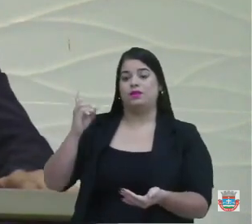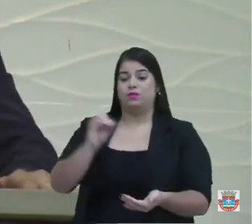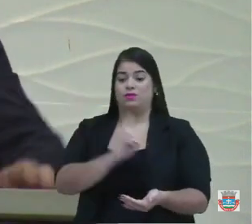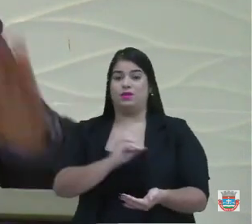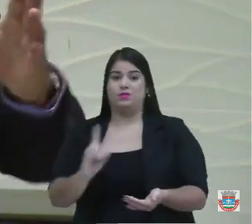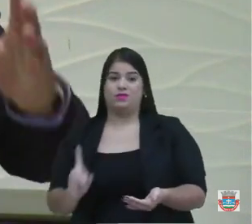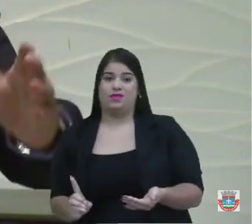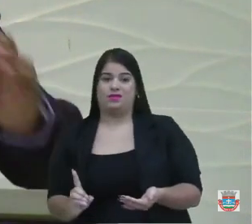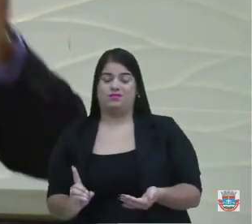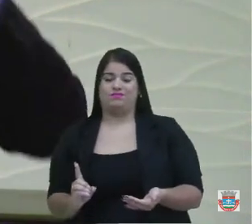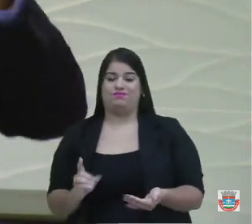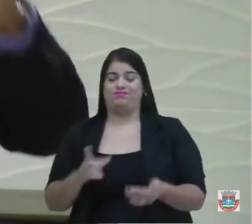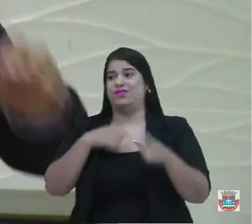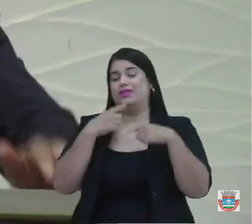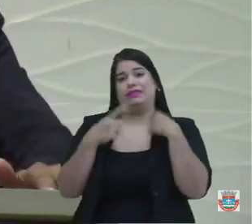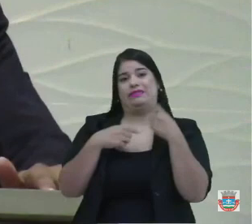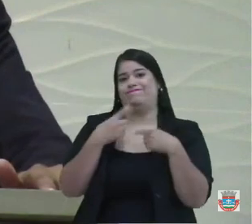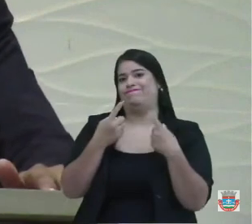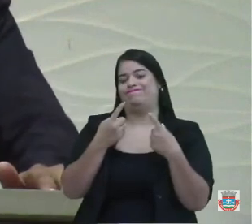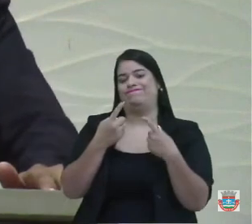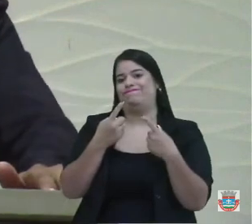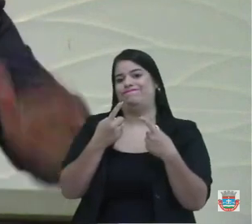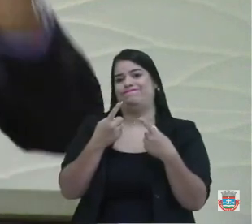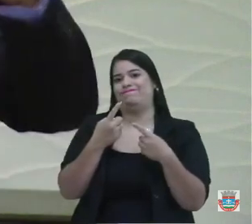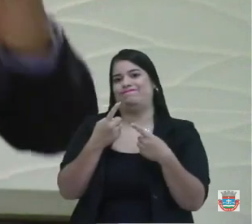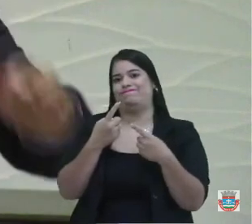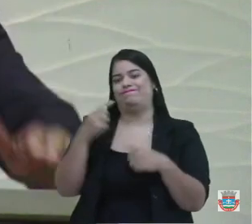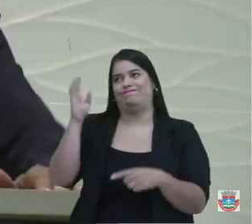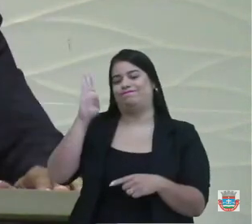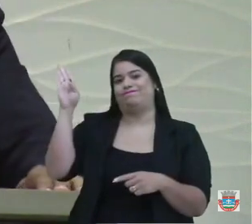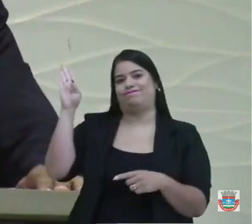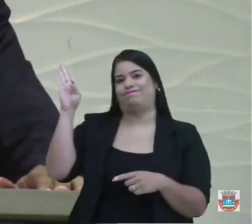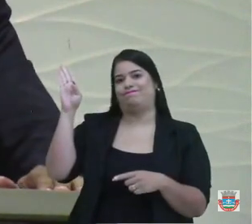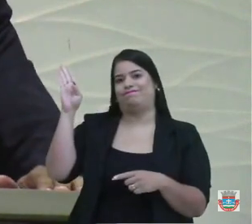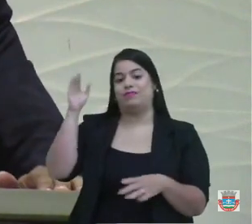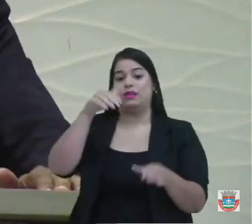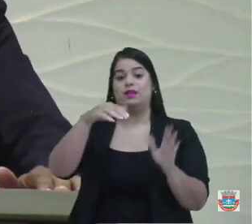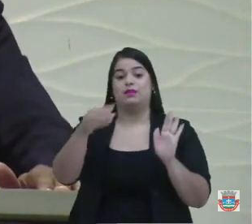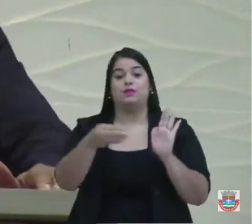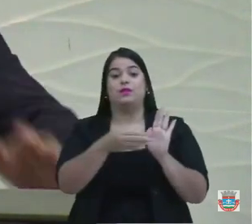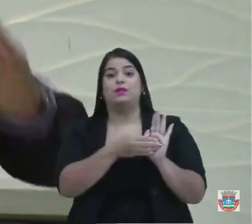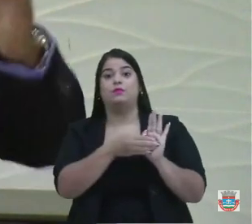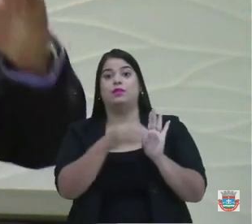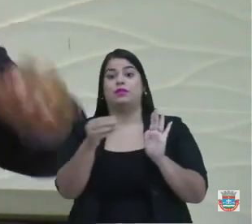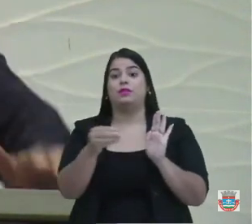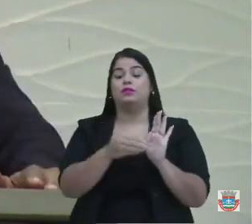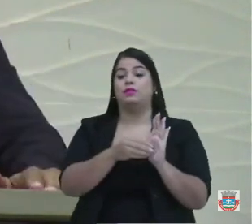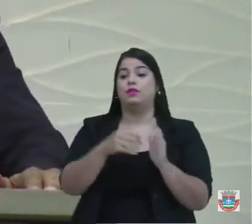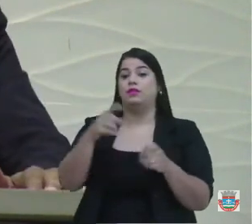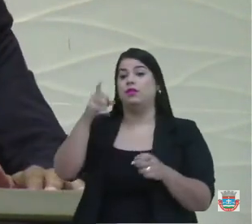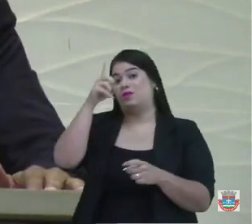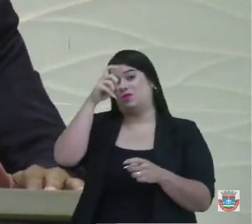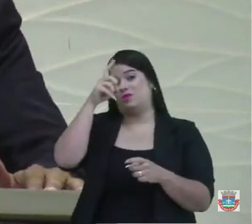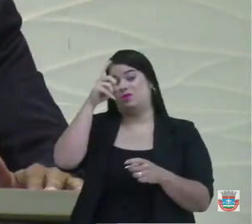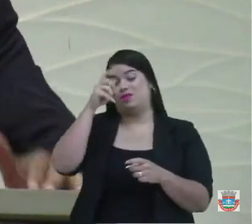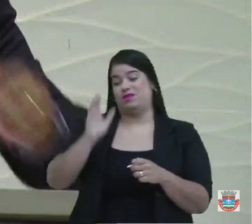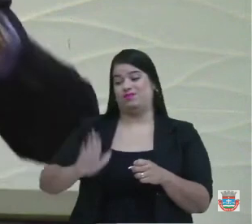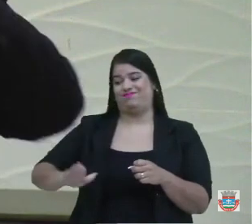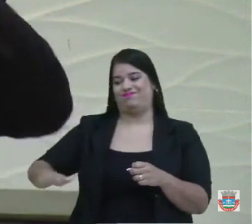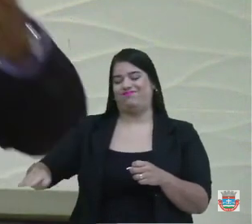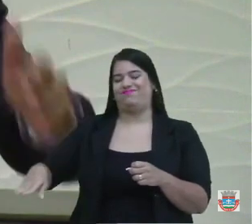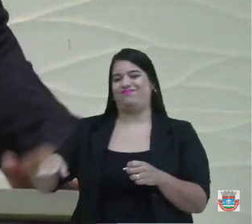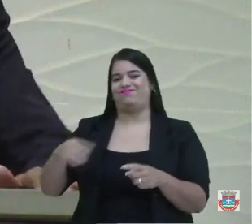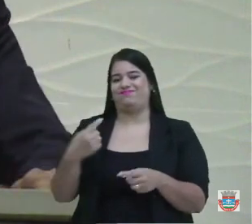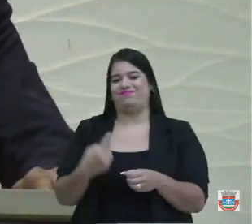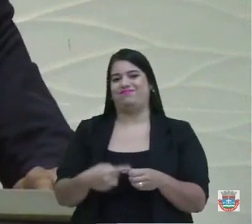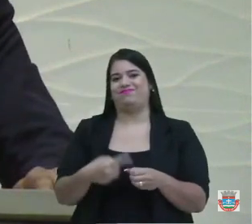elegeu, era o que colocava as emendas lá no Infantil e Garanhuns, e a gente está tendo umas dificuldadezinhas. Queria